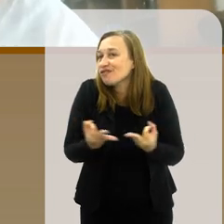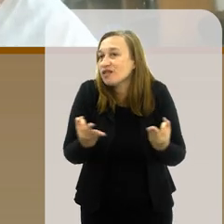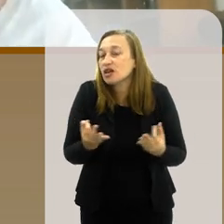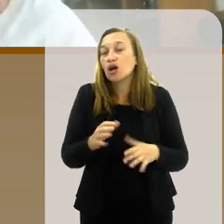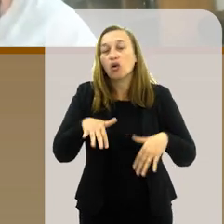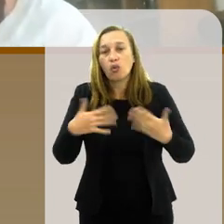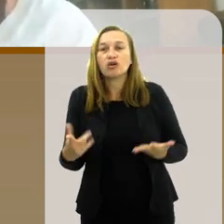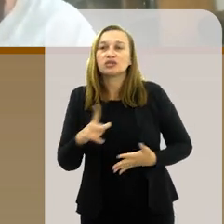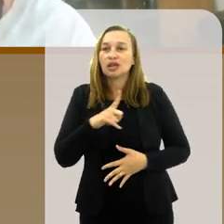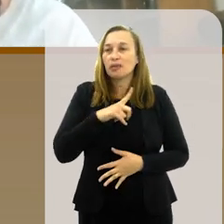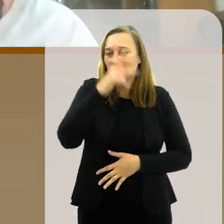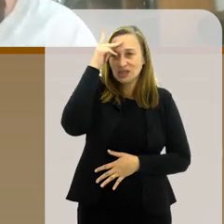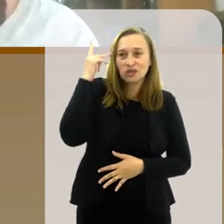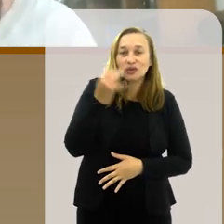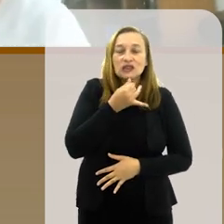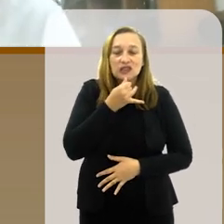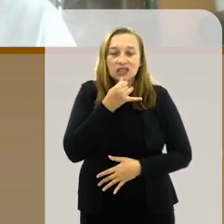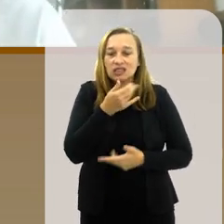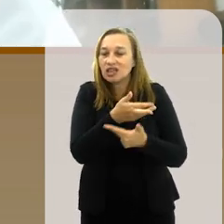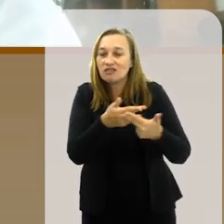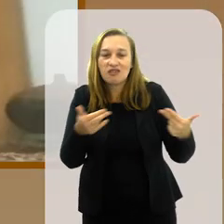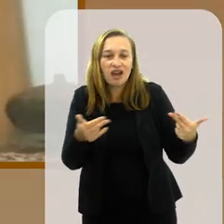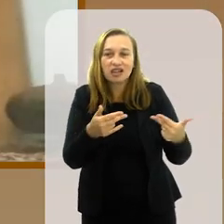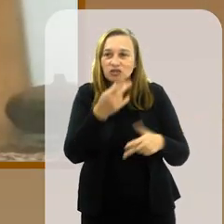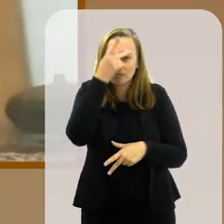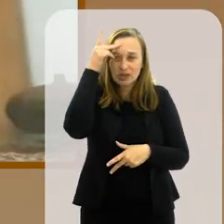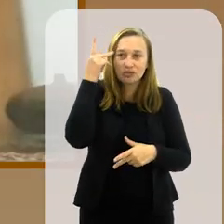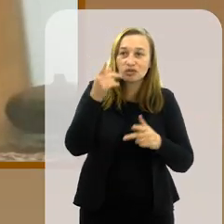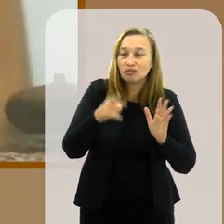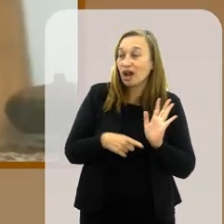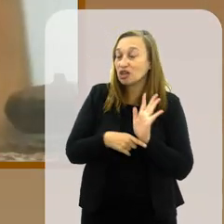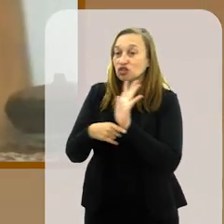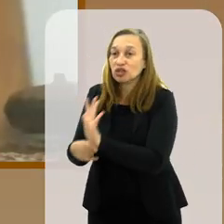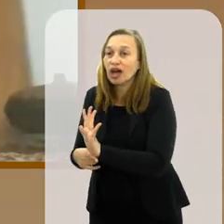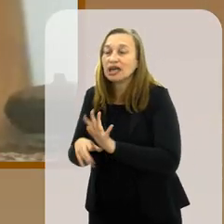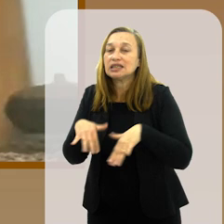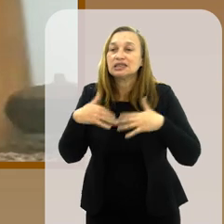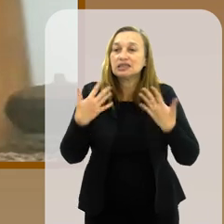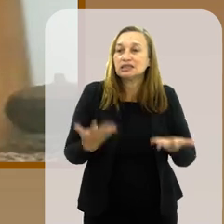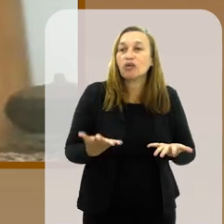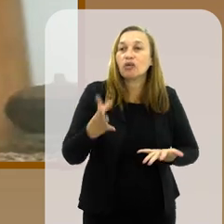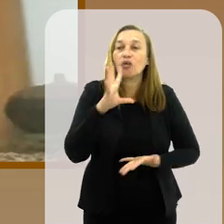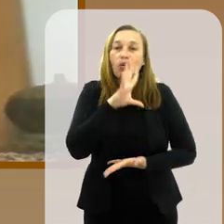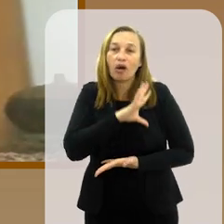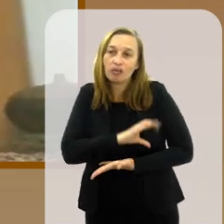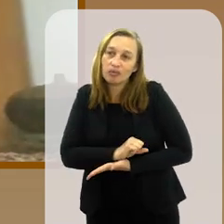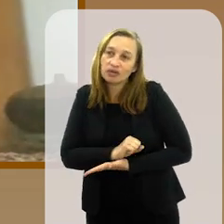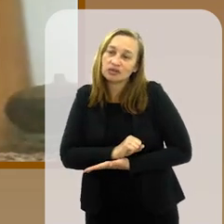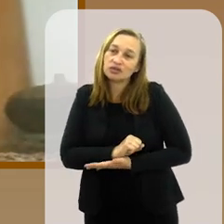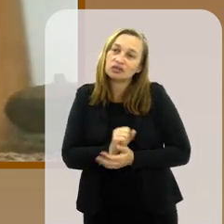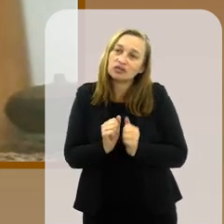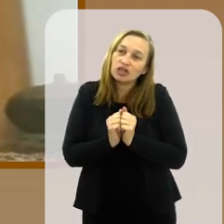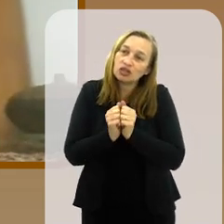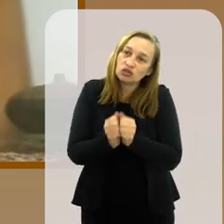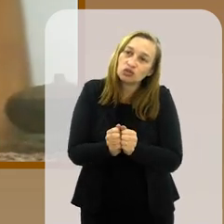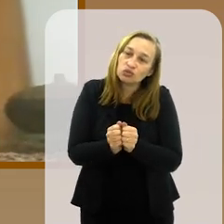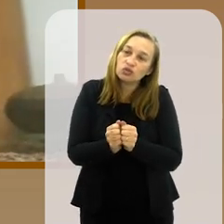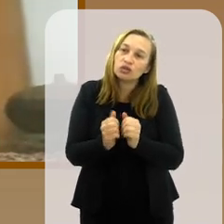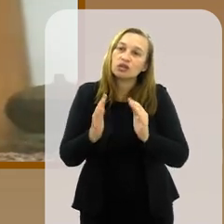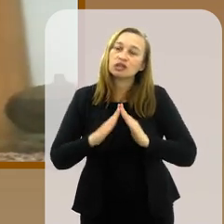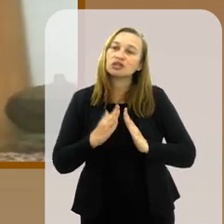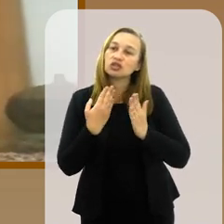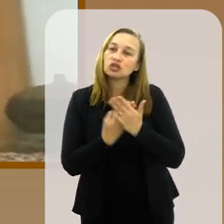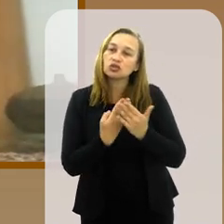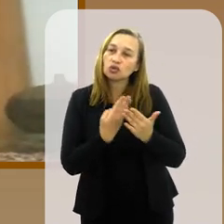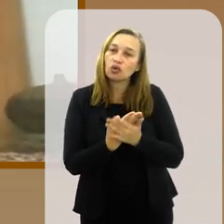grupo espetacular. Quando alguém está triste, tem mil braços para consolar. Então, eu adoro me